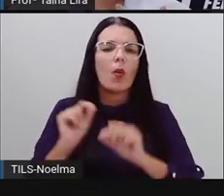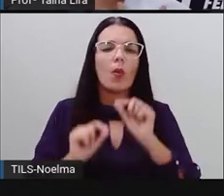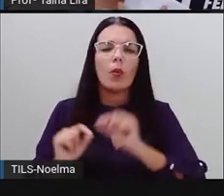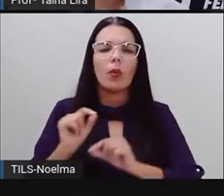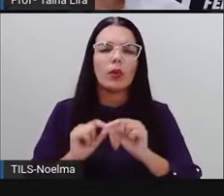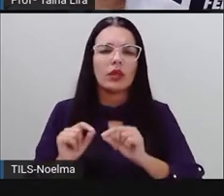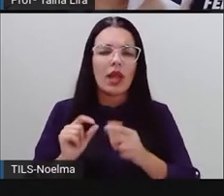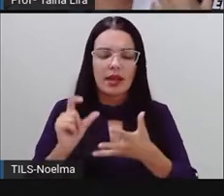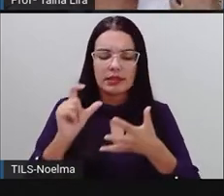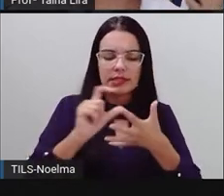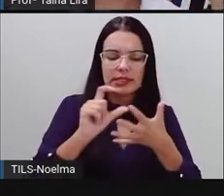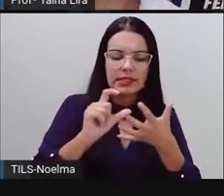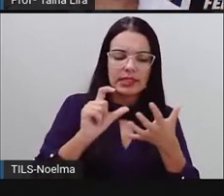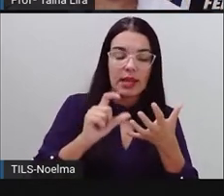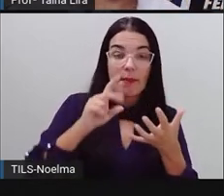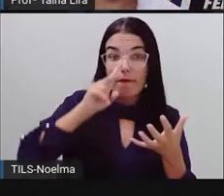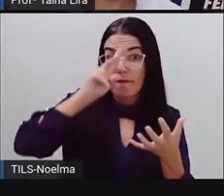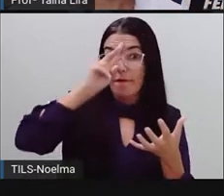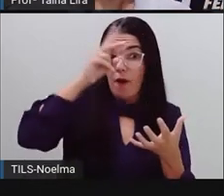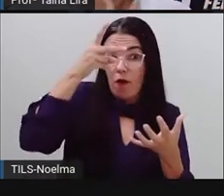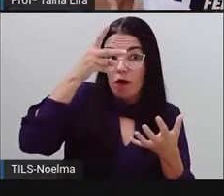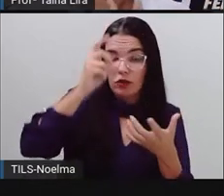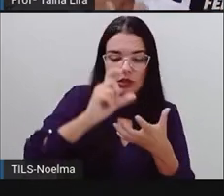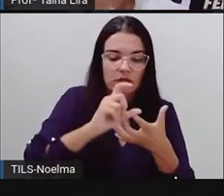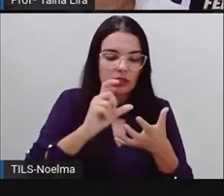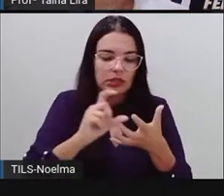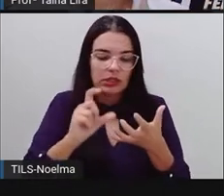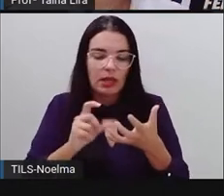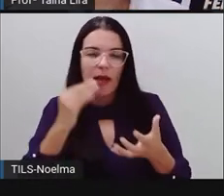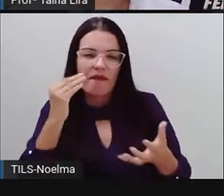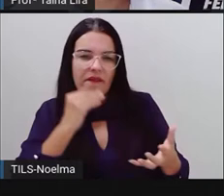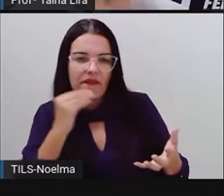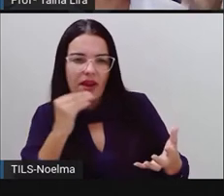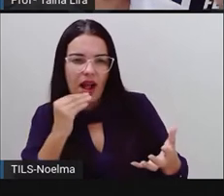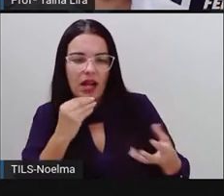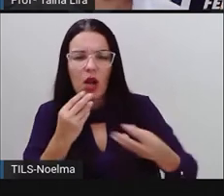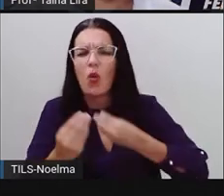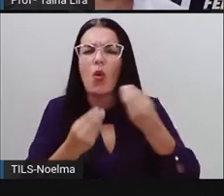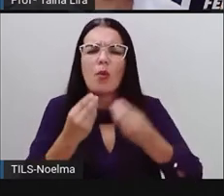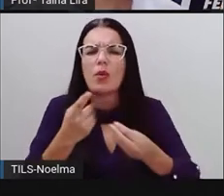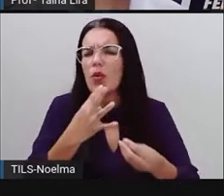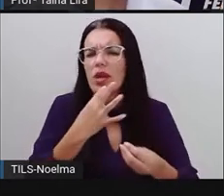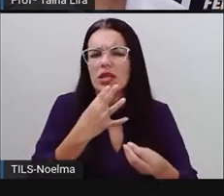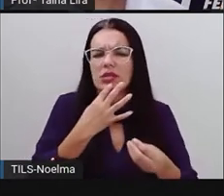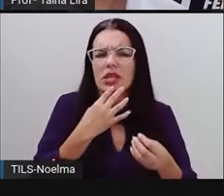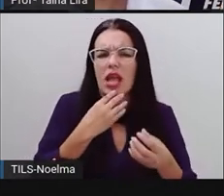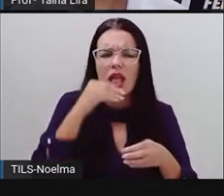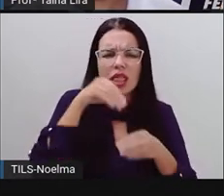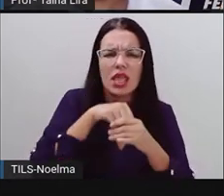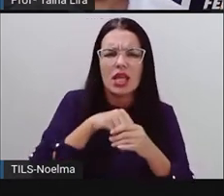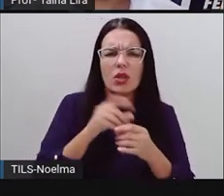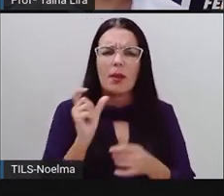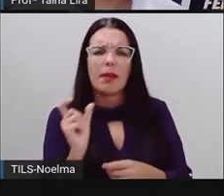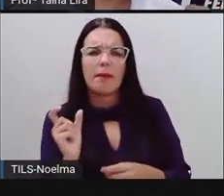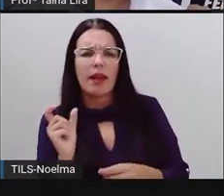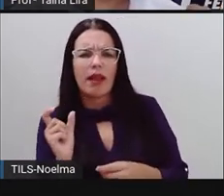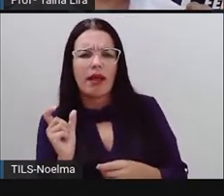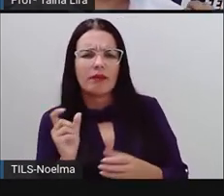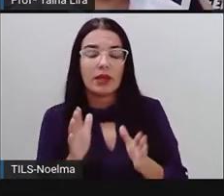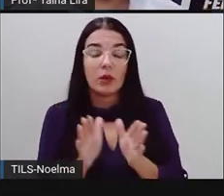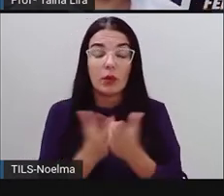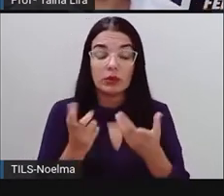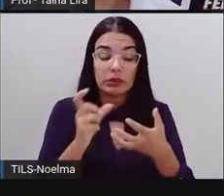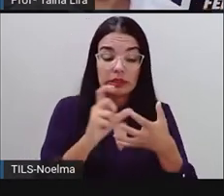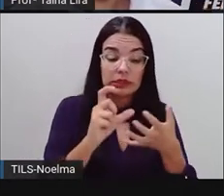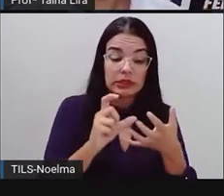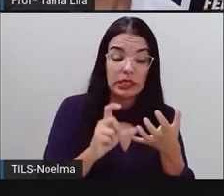é pra uma sílaba forte uma sílaba fraca como é que eu vou conhecer na palavra quando a sílaba é forte ou quando a